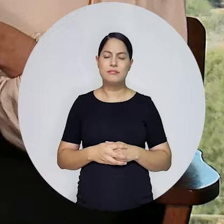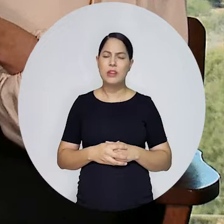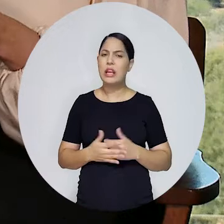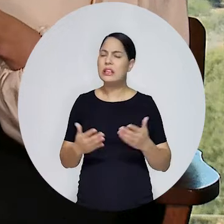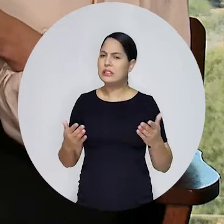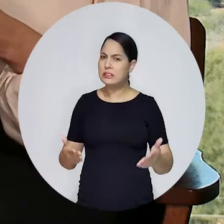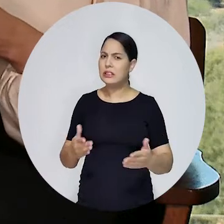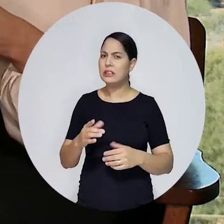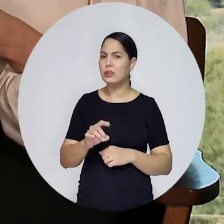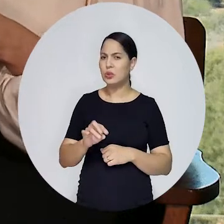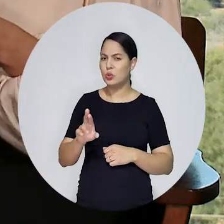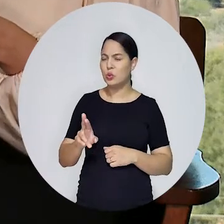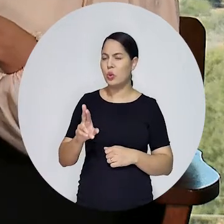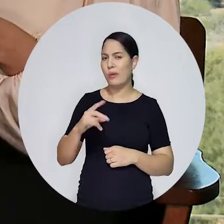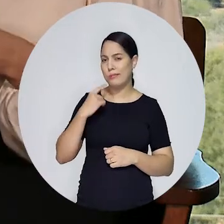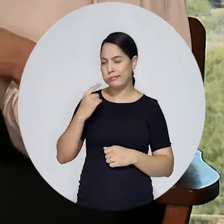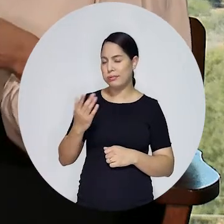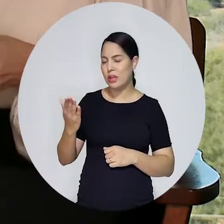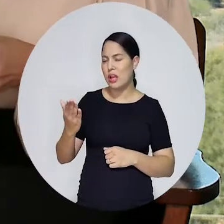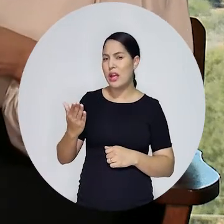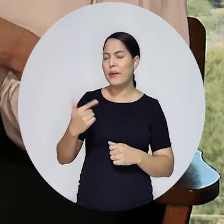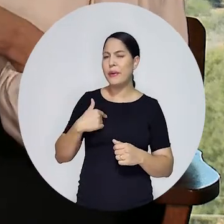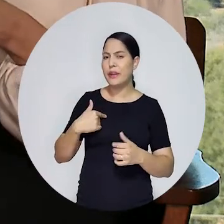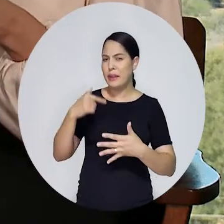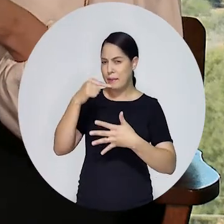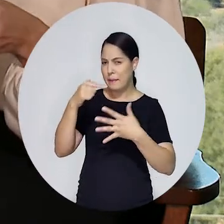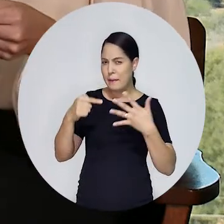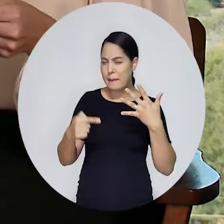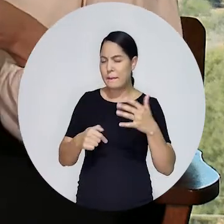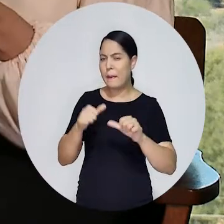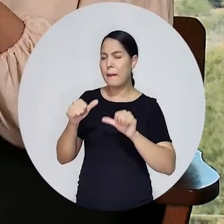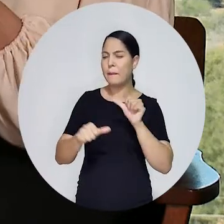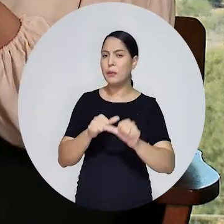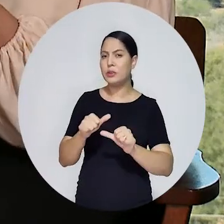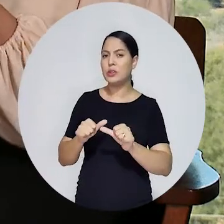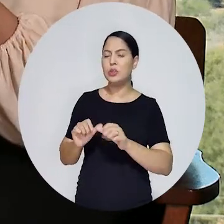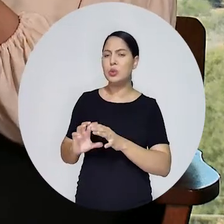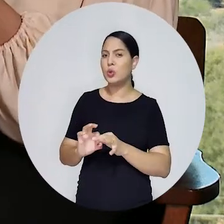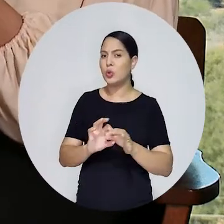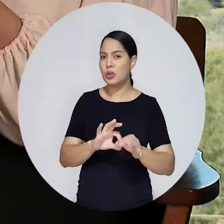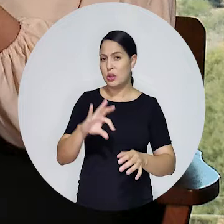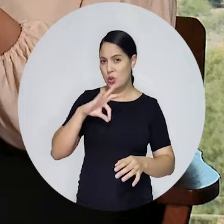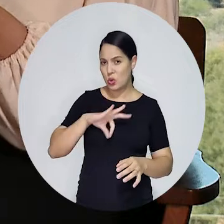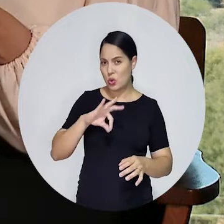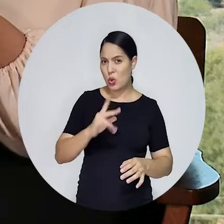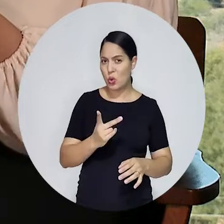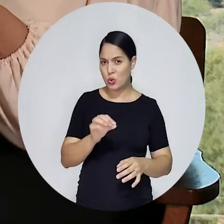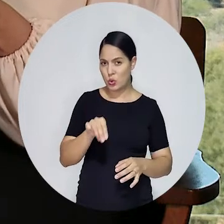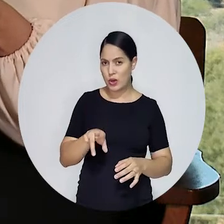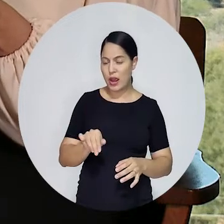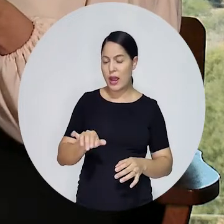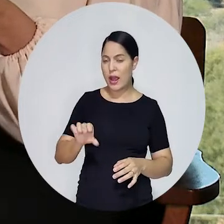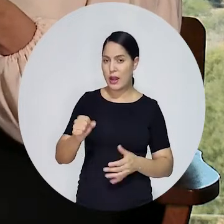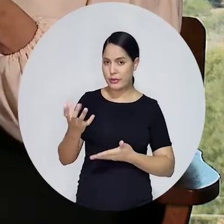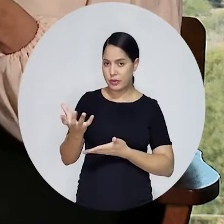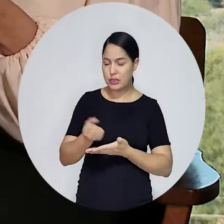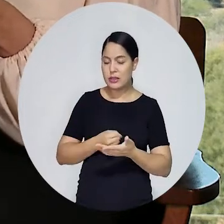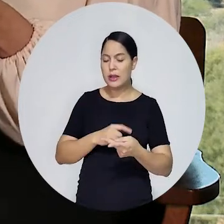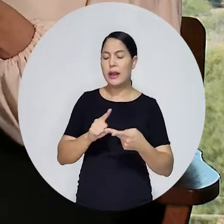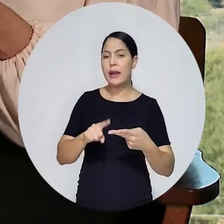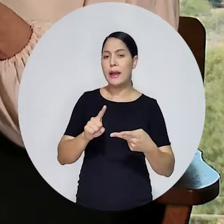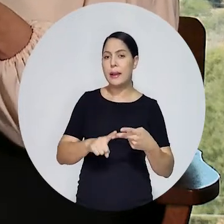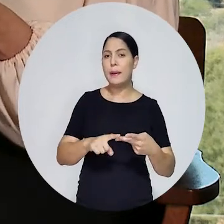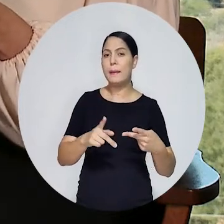Eu queria citar também, doutor, algumas mudanças que acho que são importantes a gente falar aqui sobre a questão do recebimento de honorários,